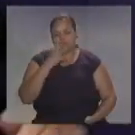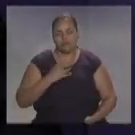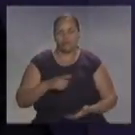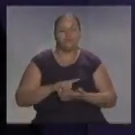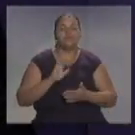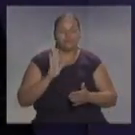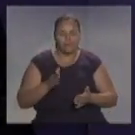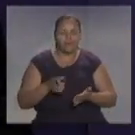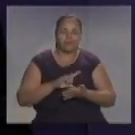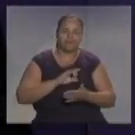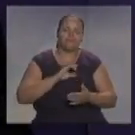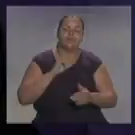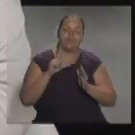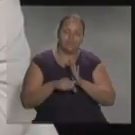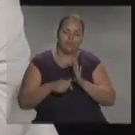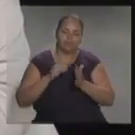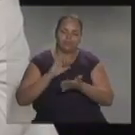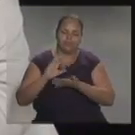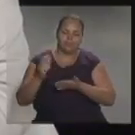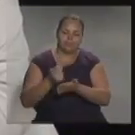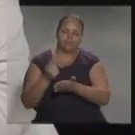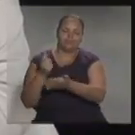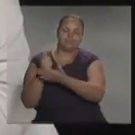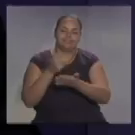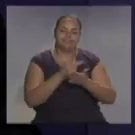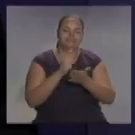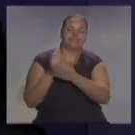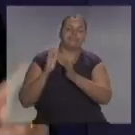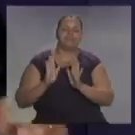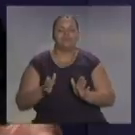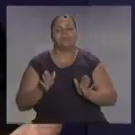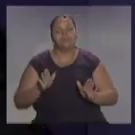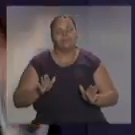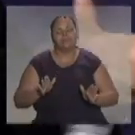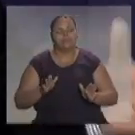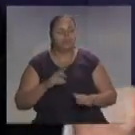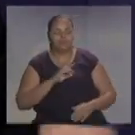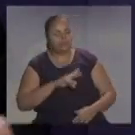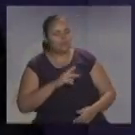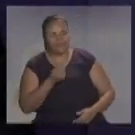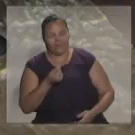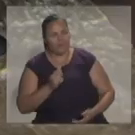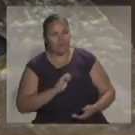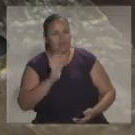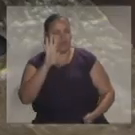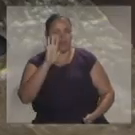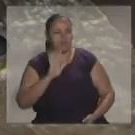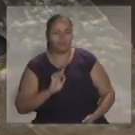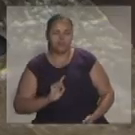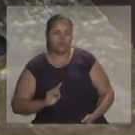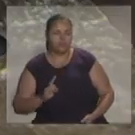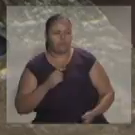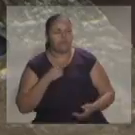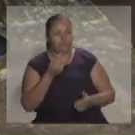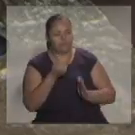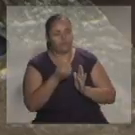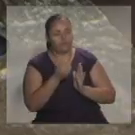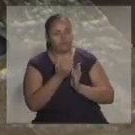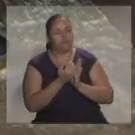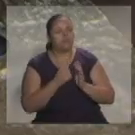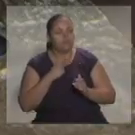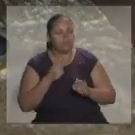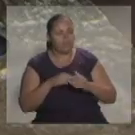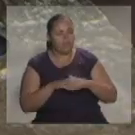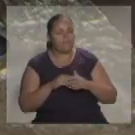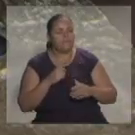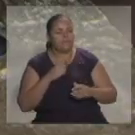esses atrasos já sempre atrasaram. Né? Eles sempre atrasam. Né? Então, nesse aspecto... E nem é um valor assim tão expressivo diante do orçamento do Estado.